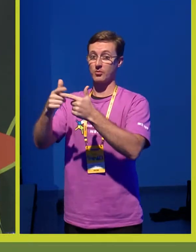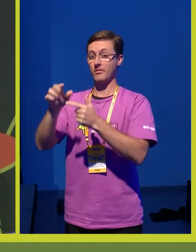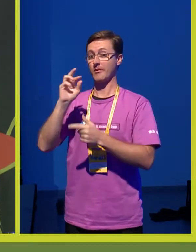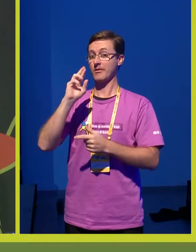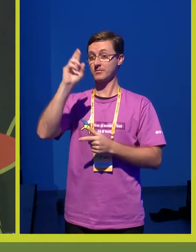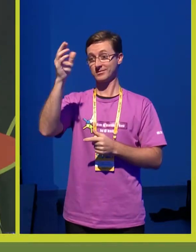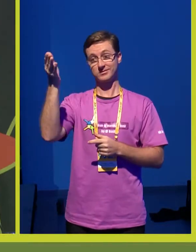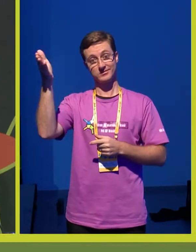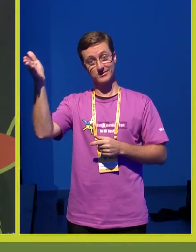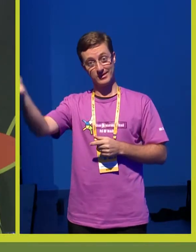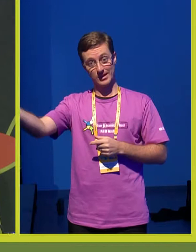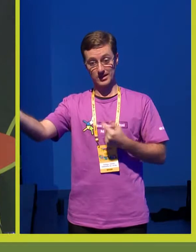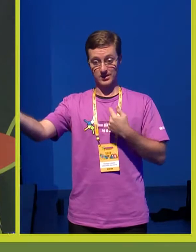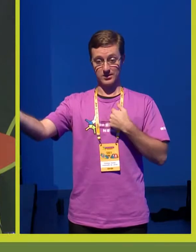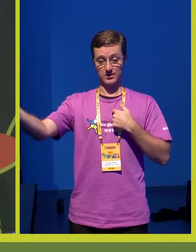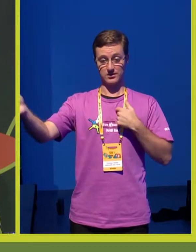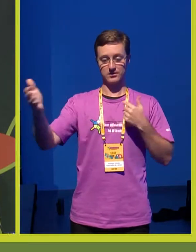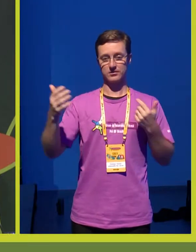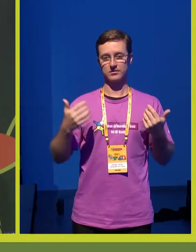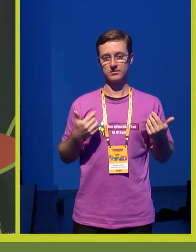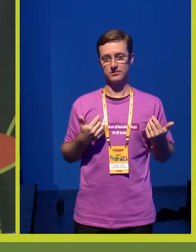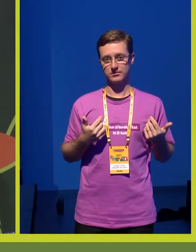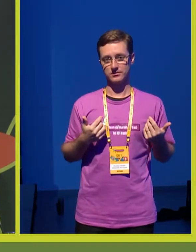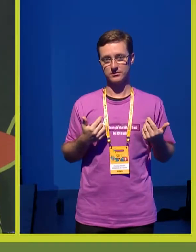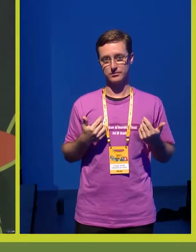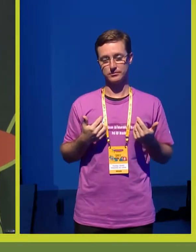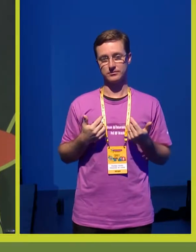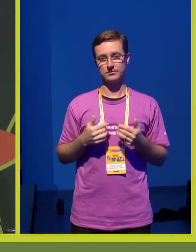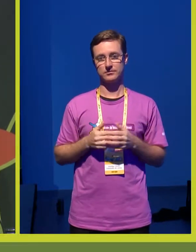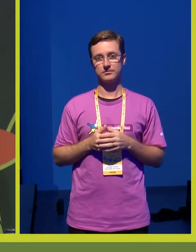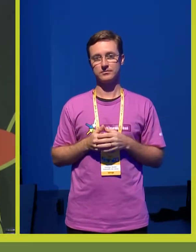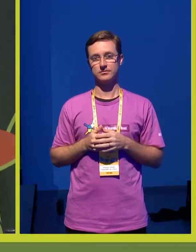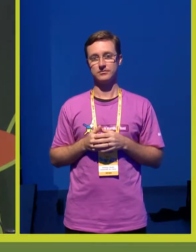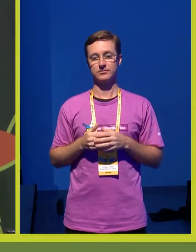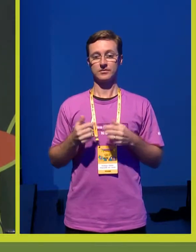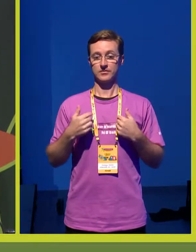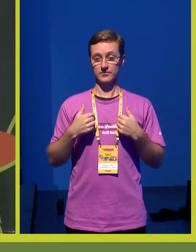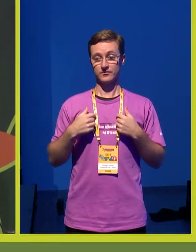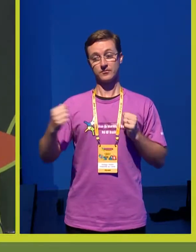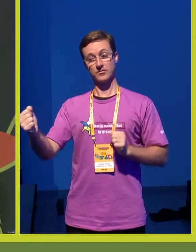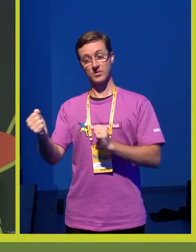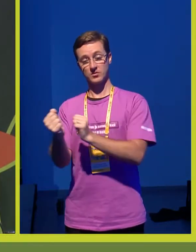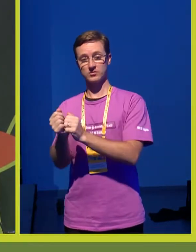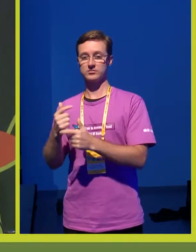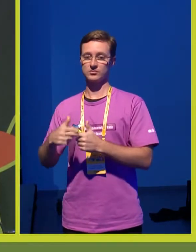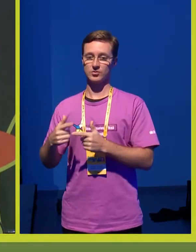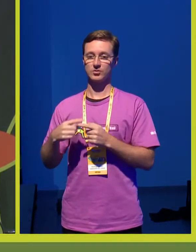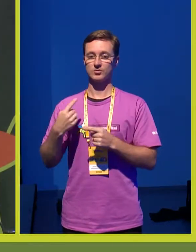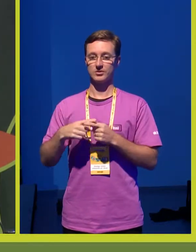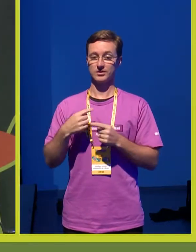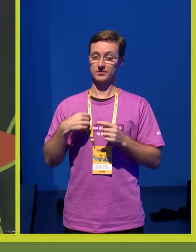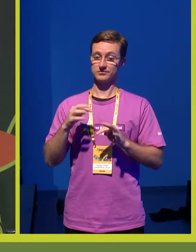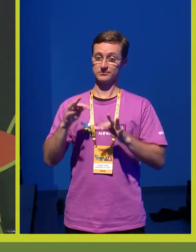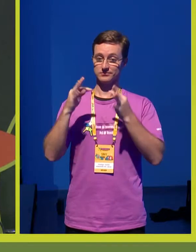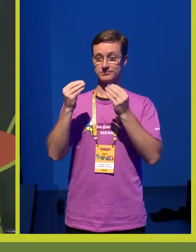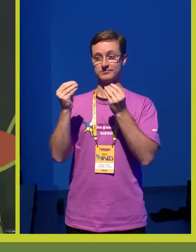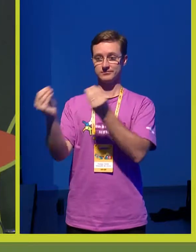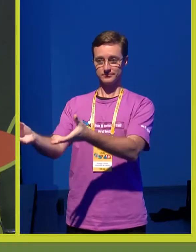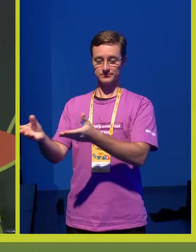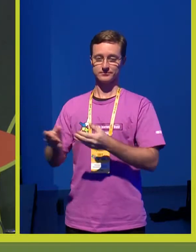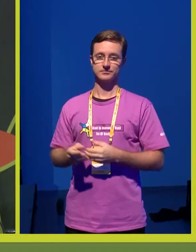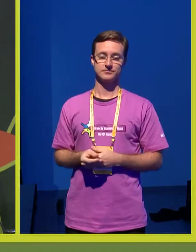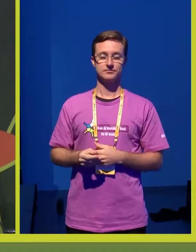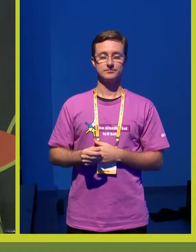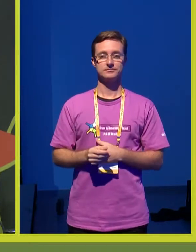aquele órgão específico eu vou ser arrolado junto no processo porque eu sou fornecedor da tecnologia e aí respondendo a